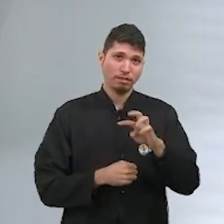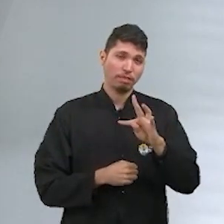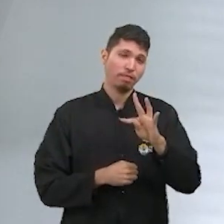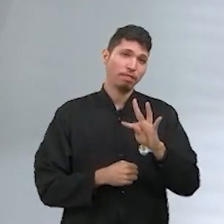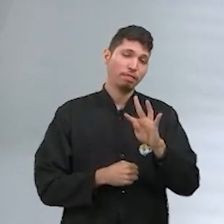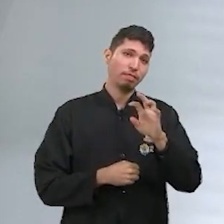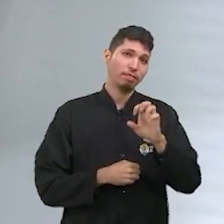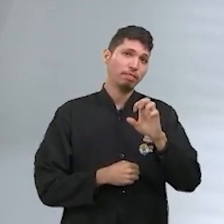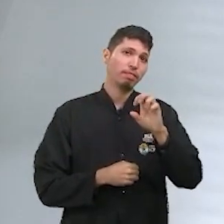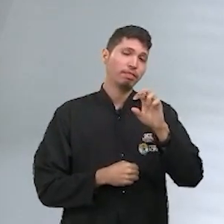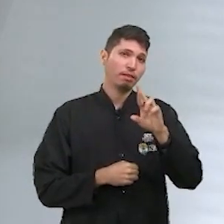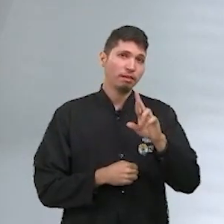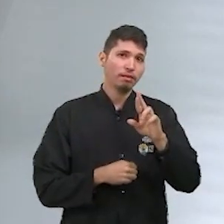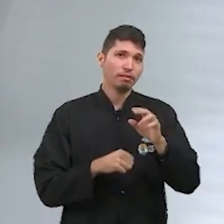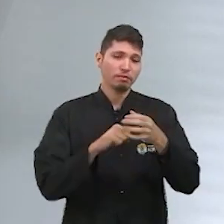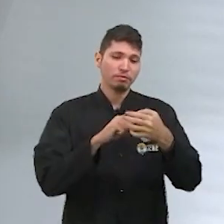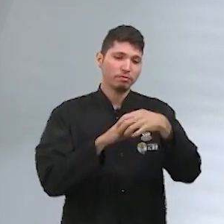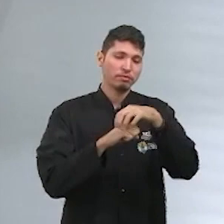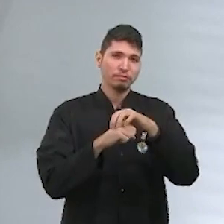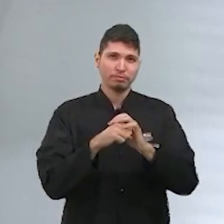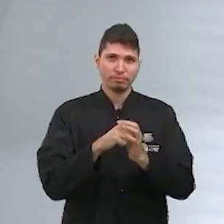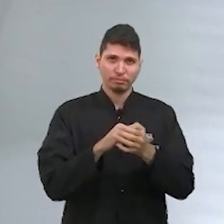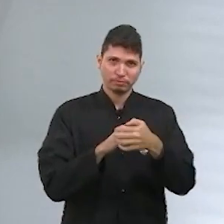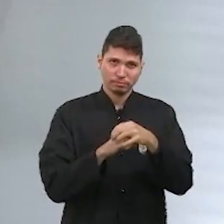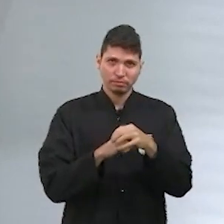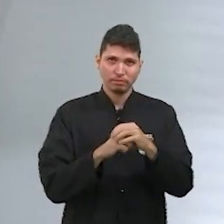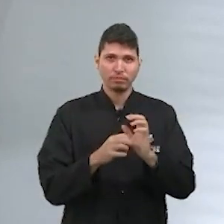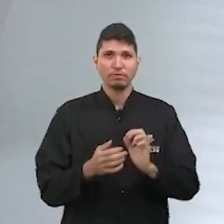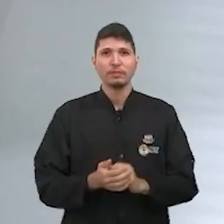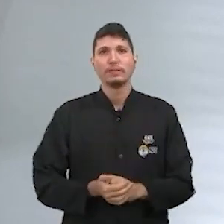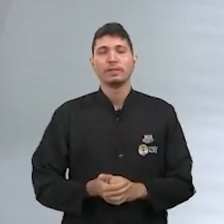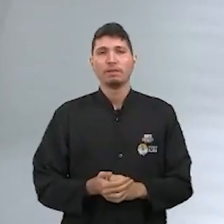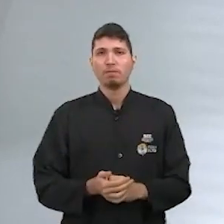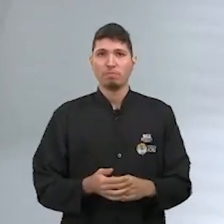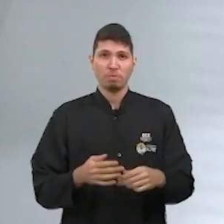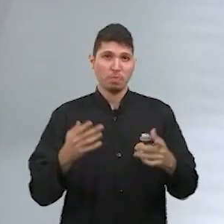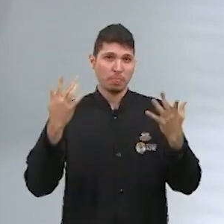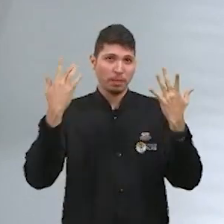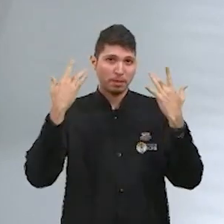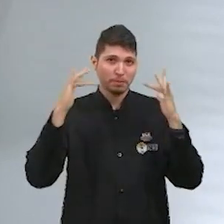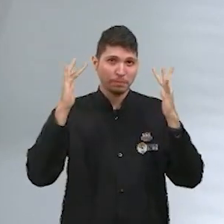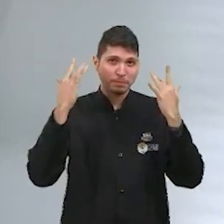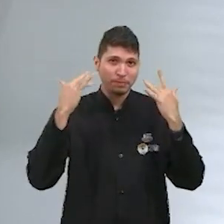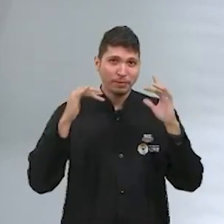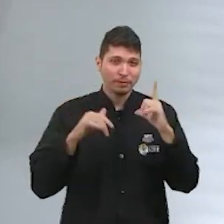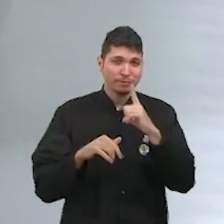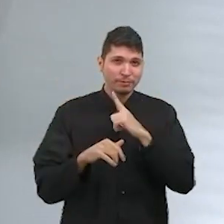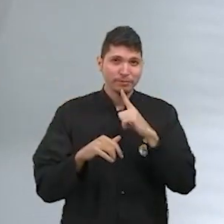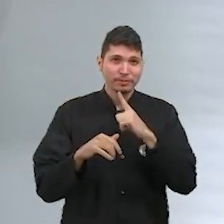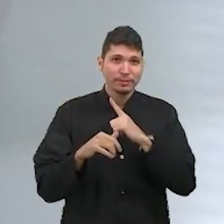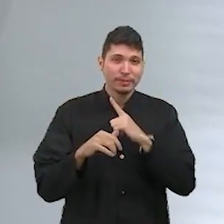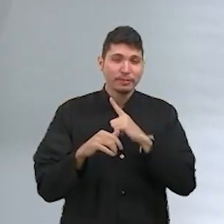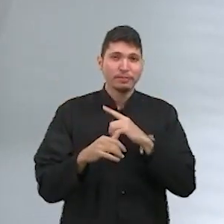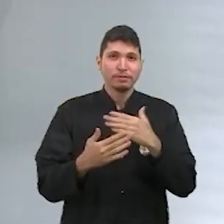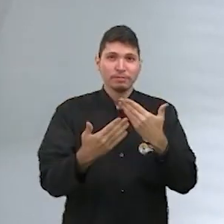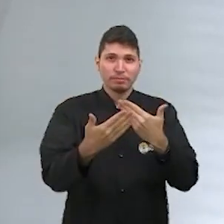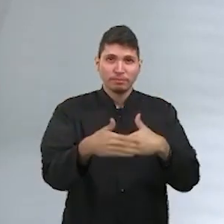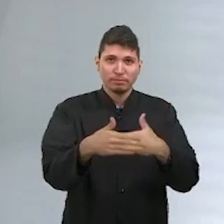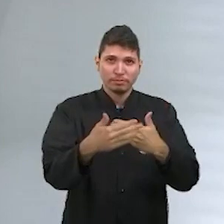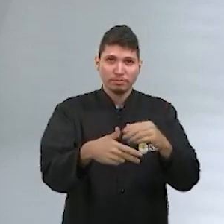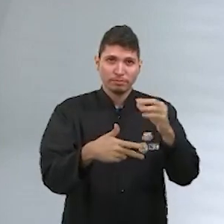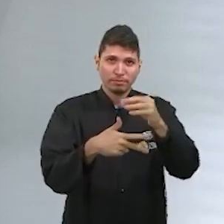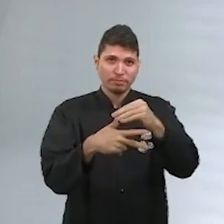um assunto bem comum, né, de cair nas questões do Enem para você que está se preparando para essa tão